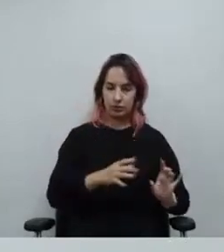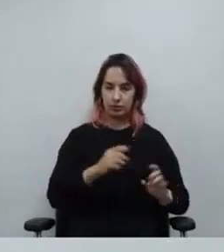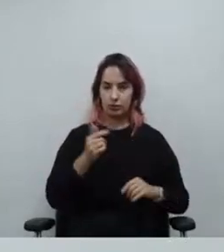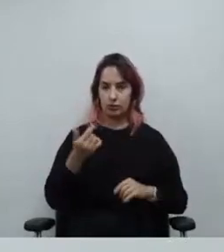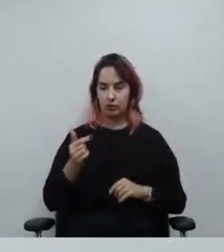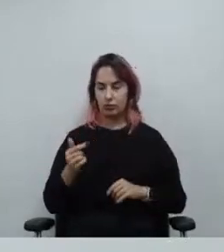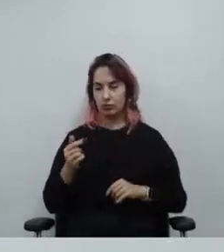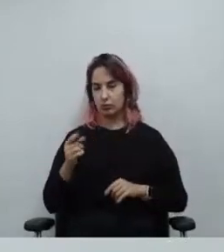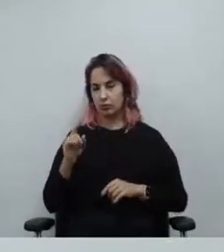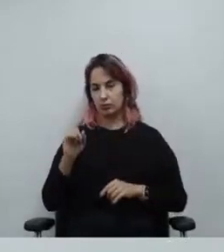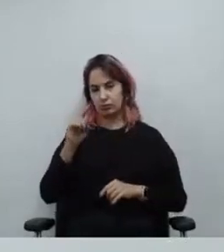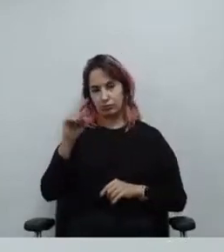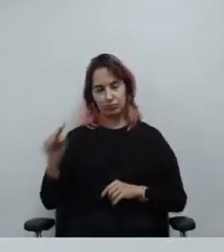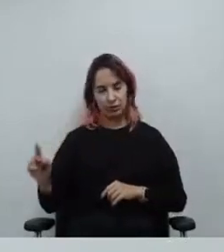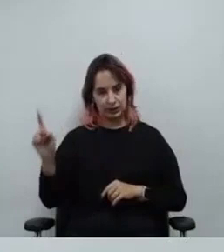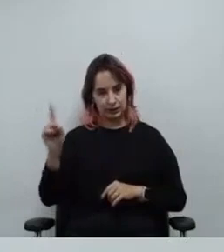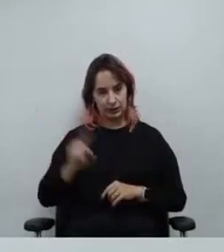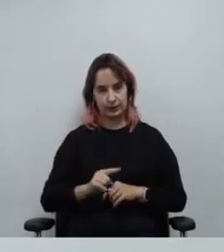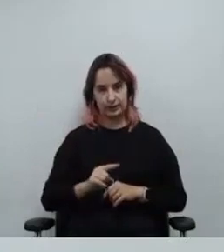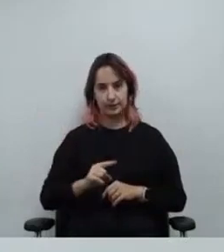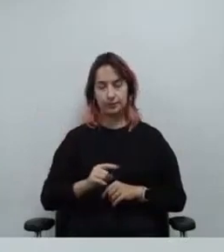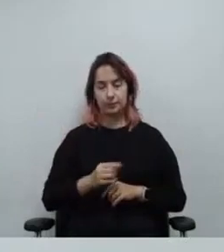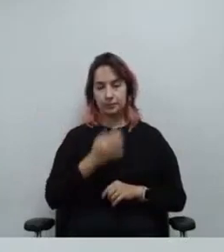teve a liminar indeferida. Então,